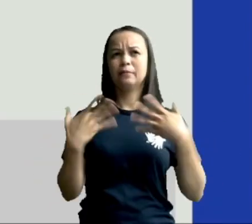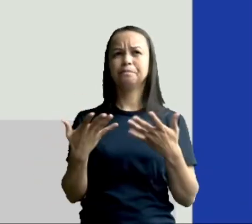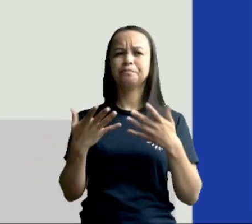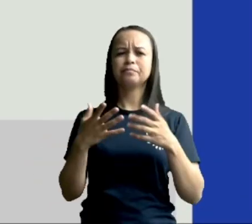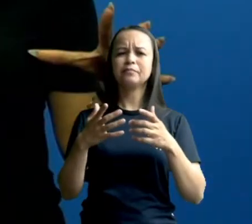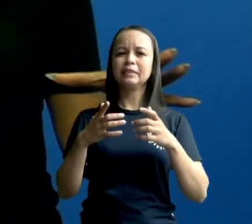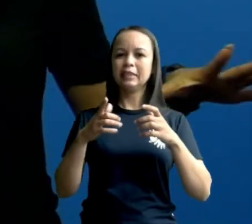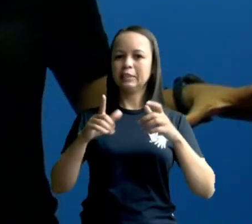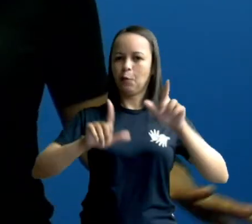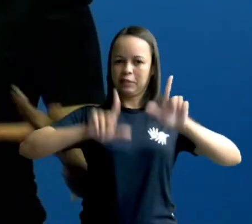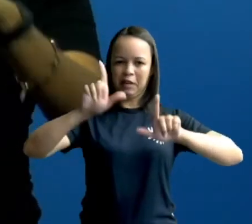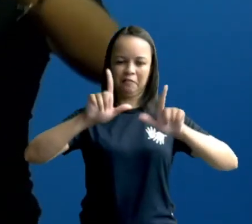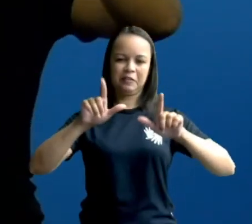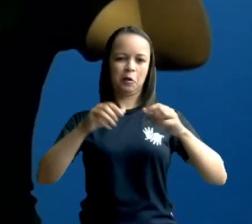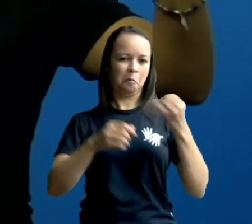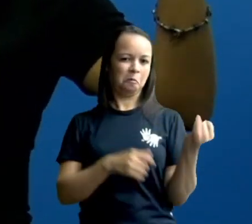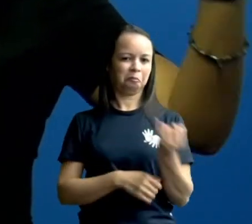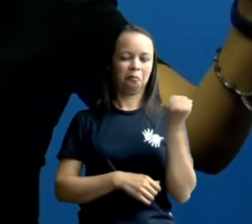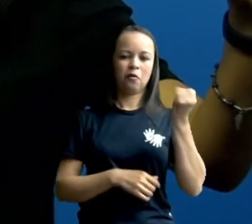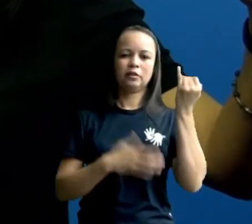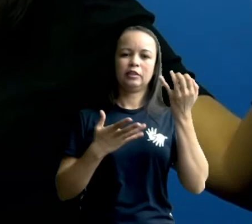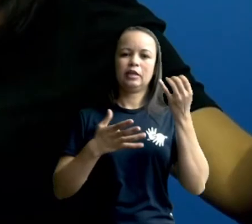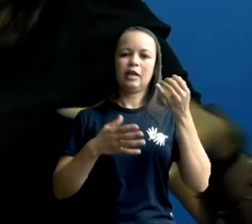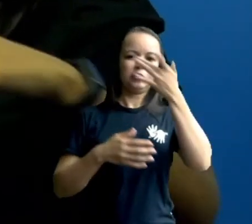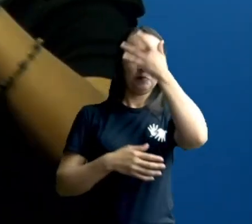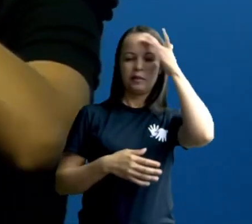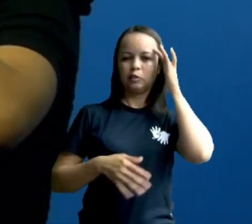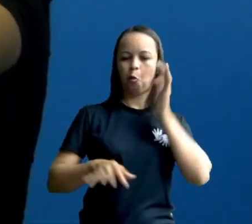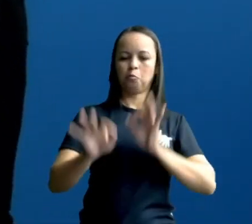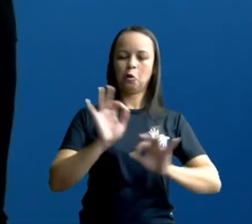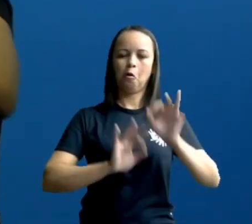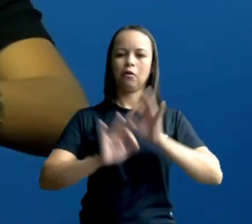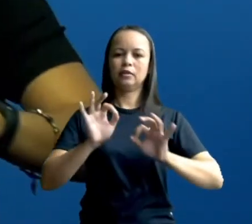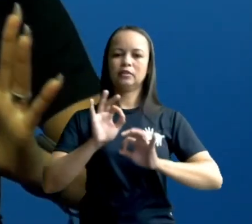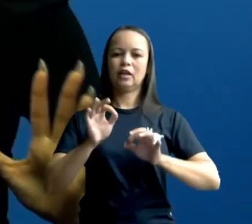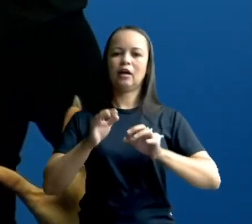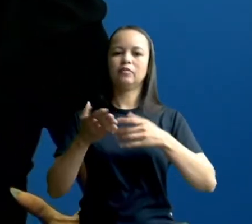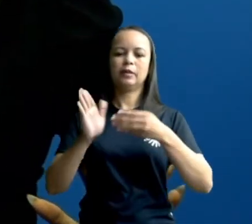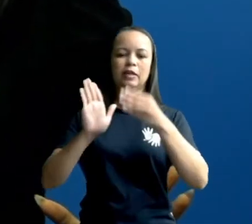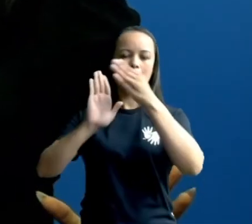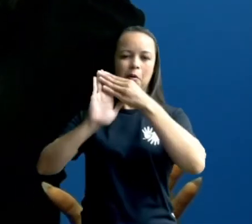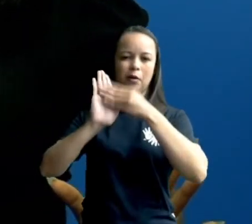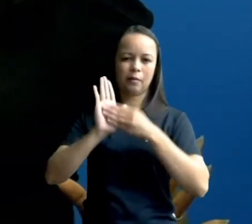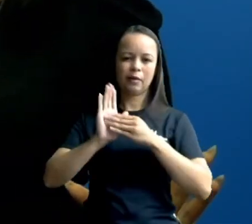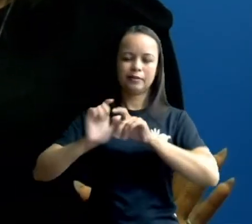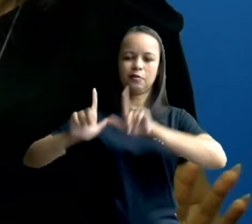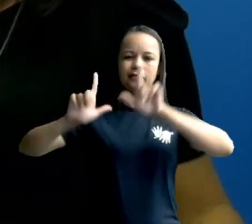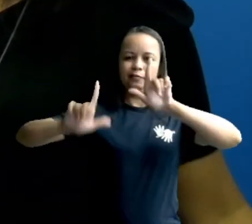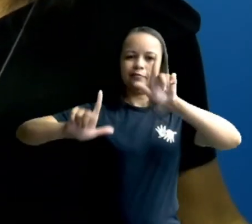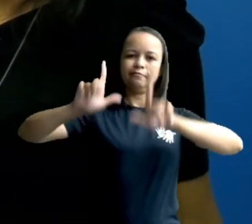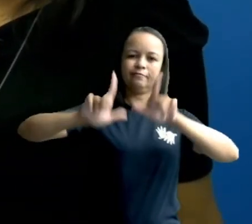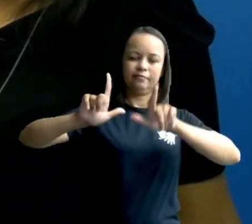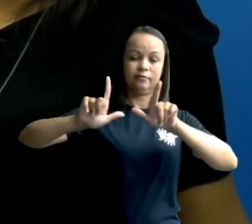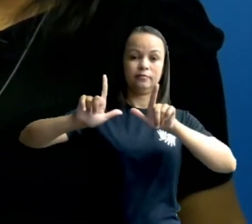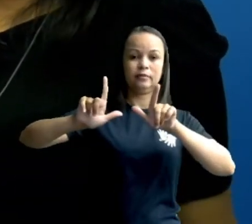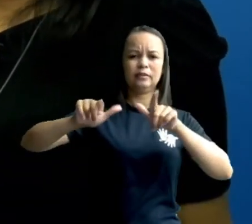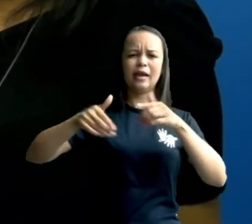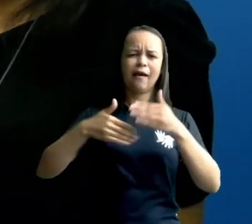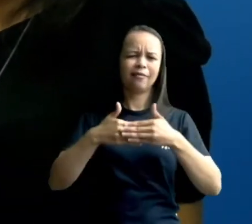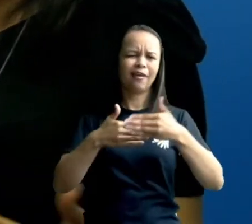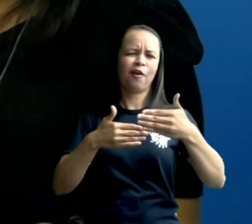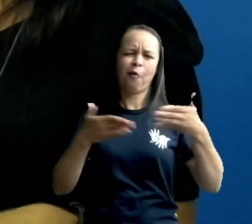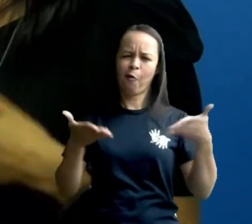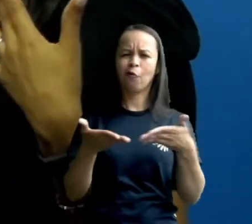era a sensação. Todo mundo se organizava mediante aquela programação que ia passar ali na televisão. E até hoje,